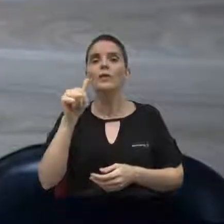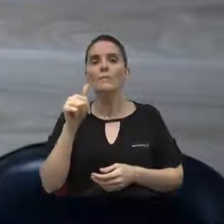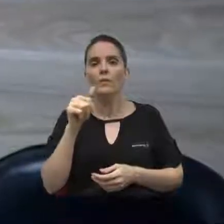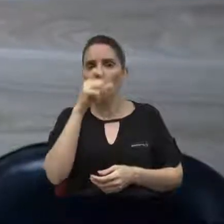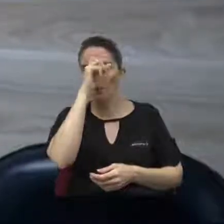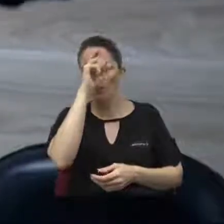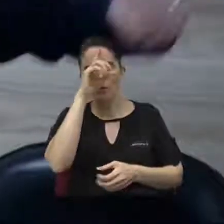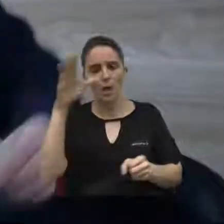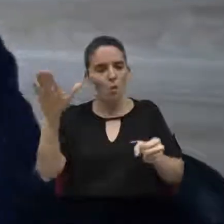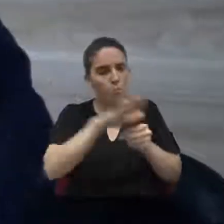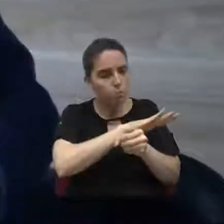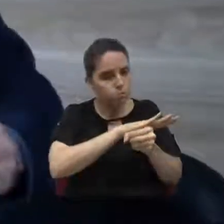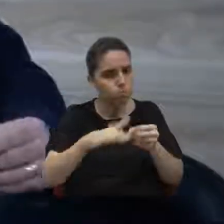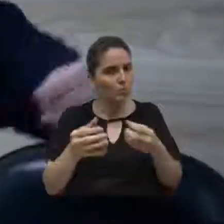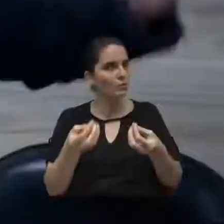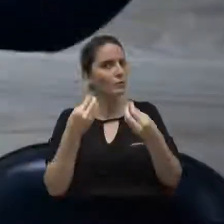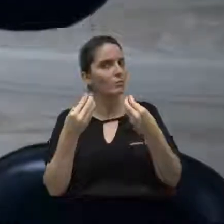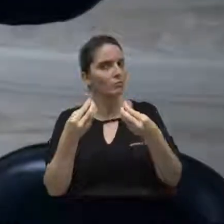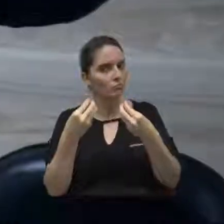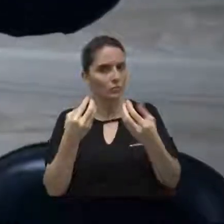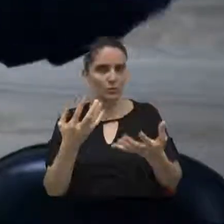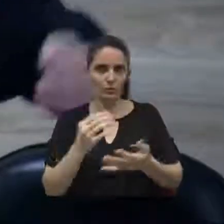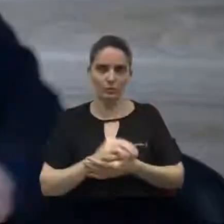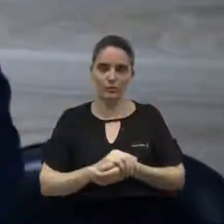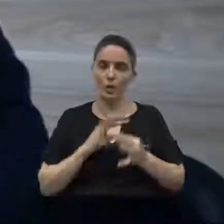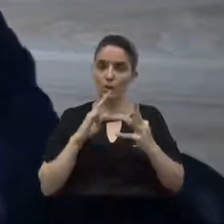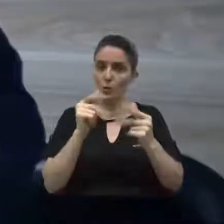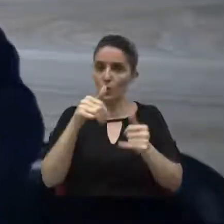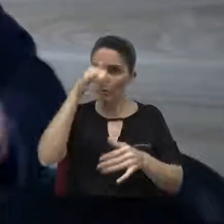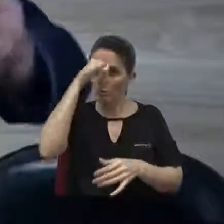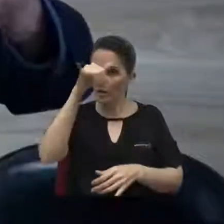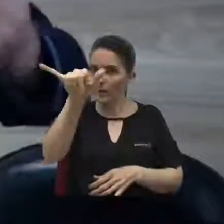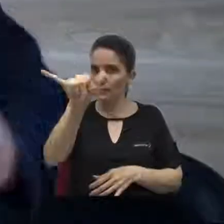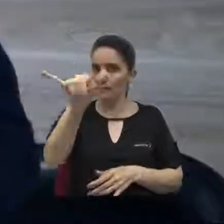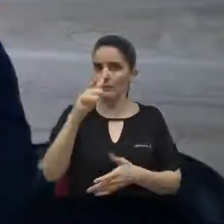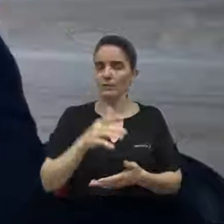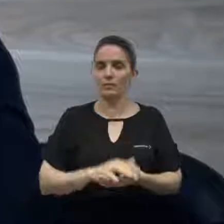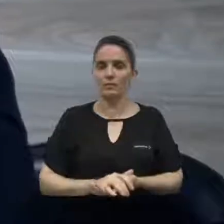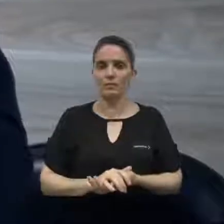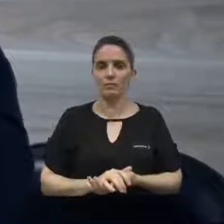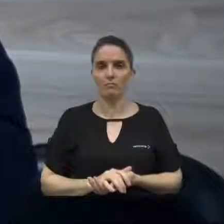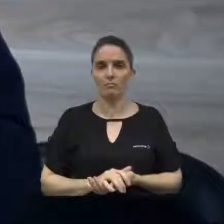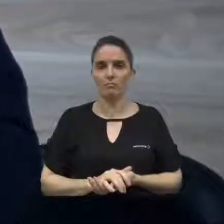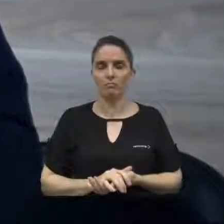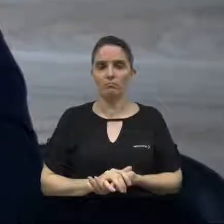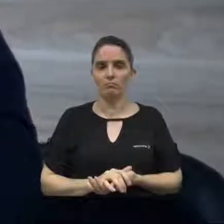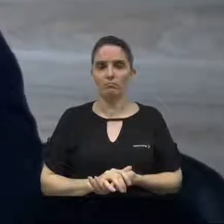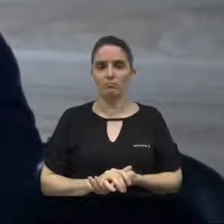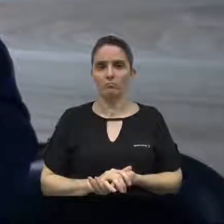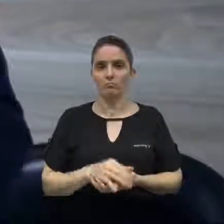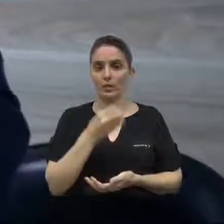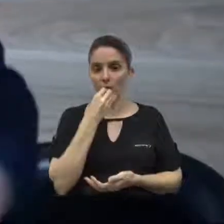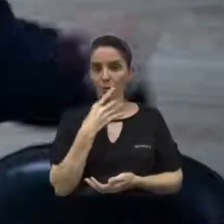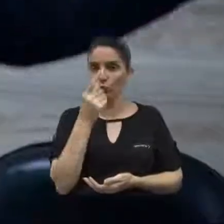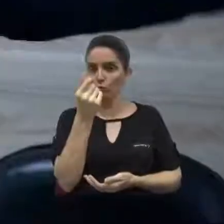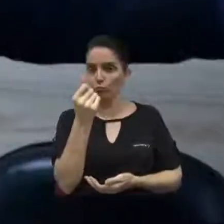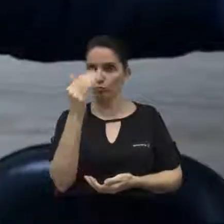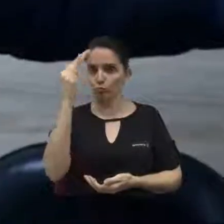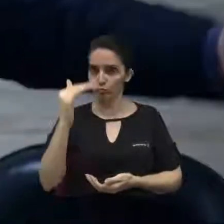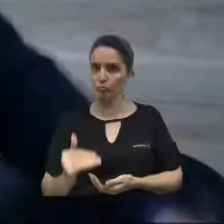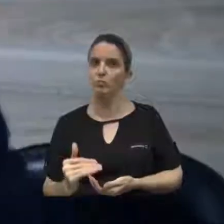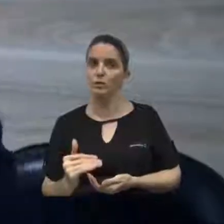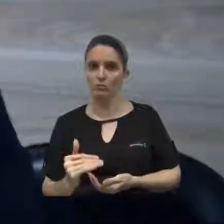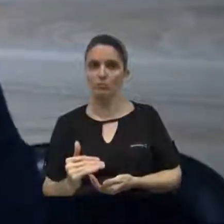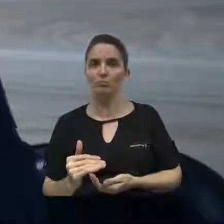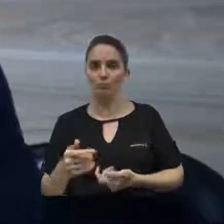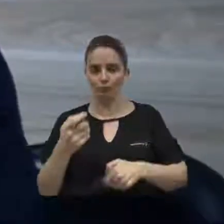hospital. Quer dizer, então tudo que for para prevenir, prevenção, obviamente que o custo é menor, e isso é